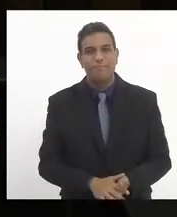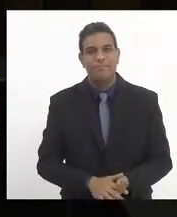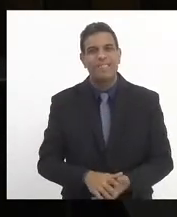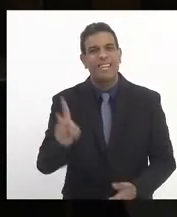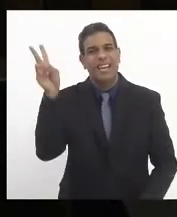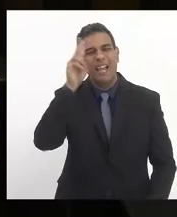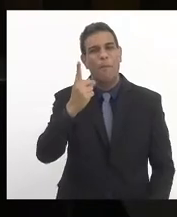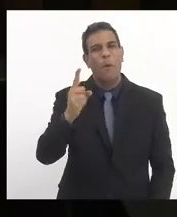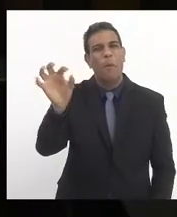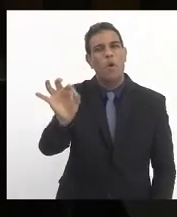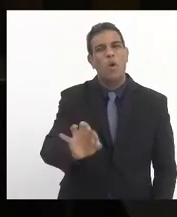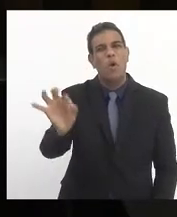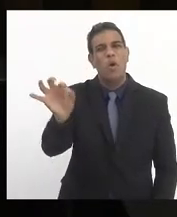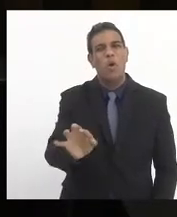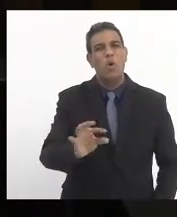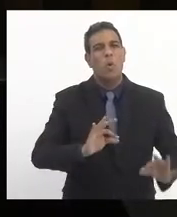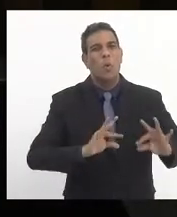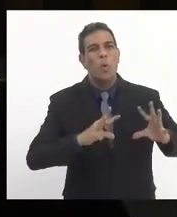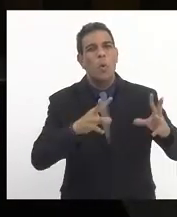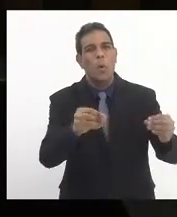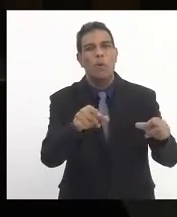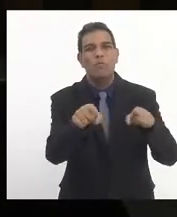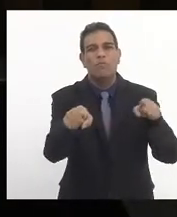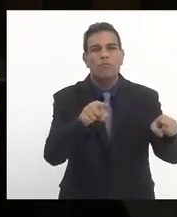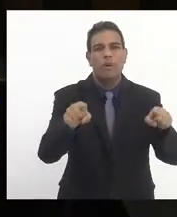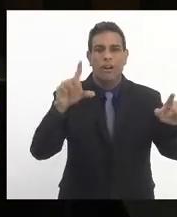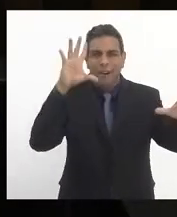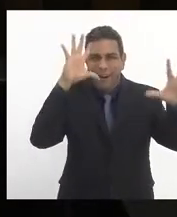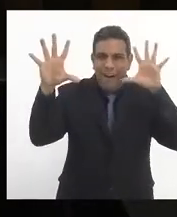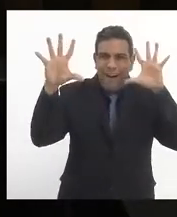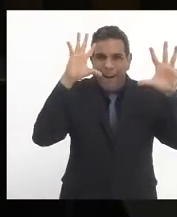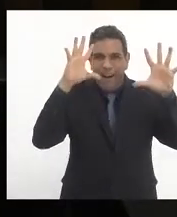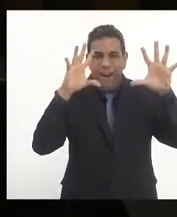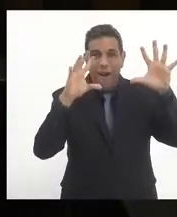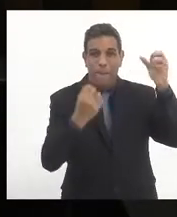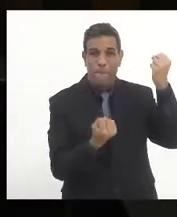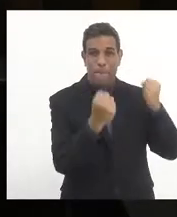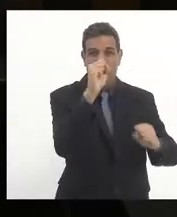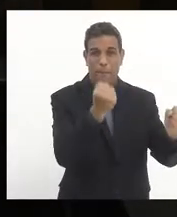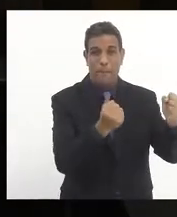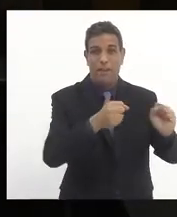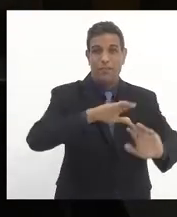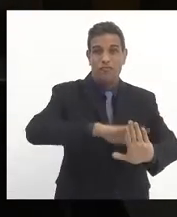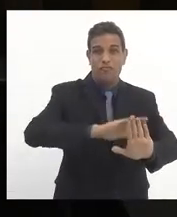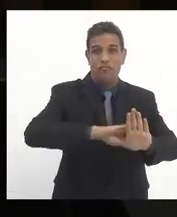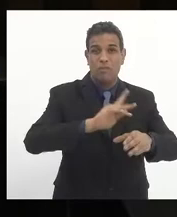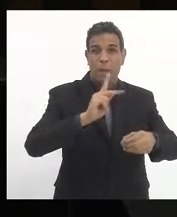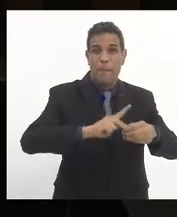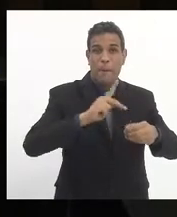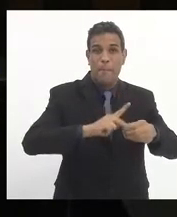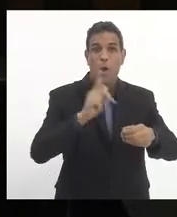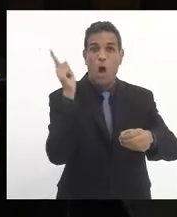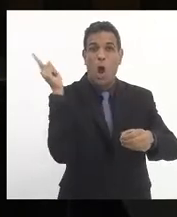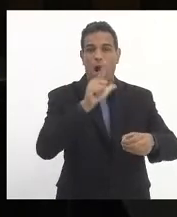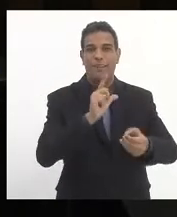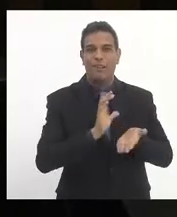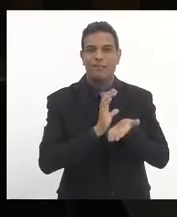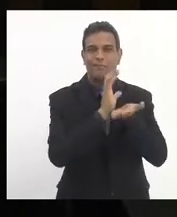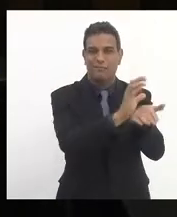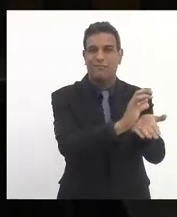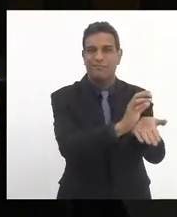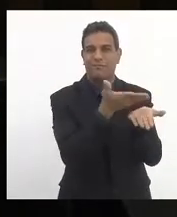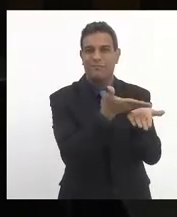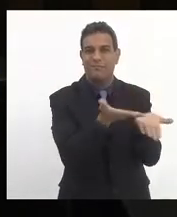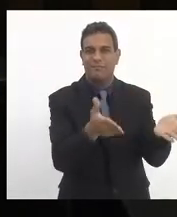1% que todo mundo imagina que a indústria petrolífera investe